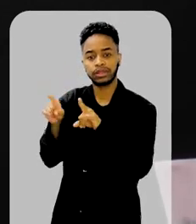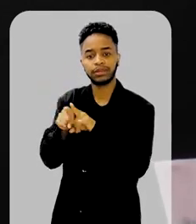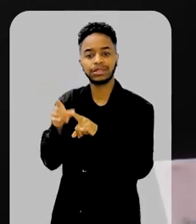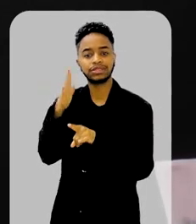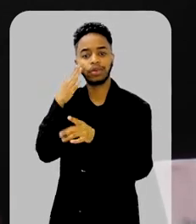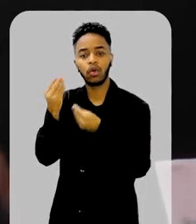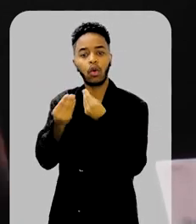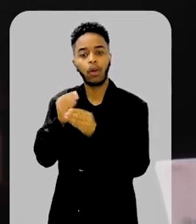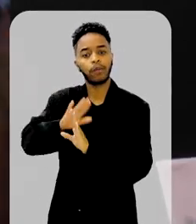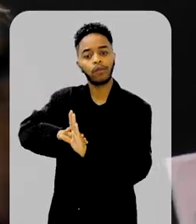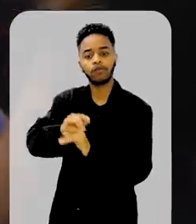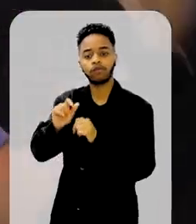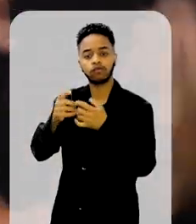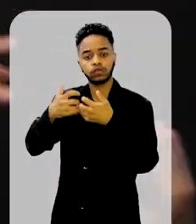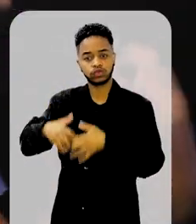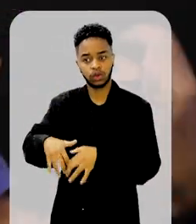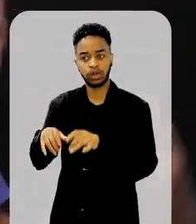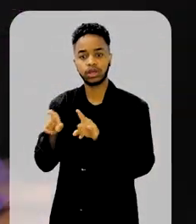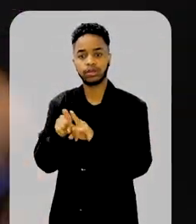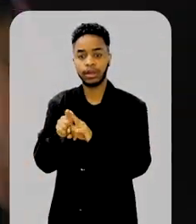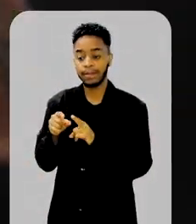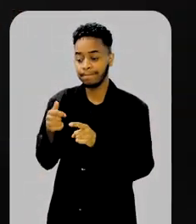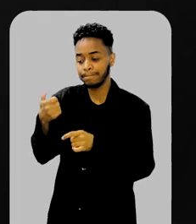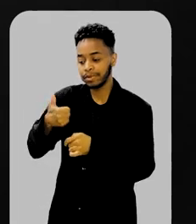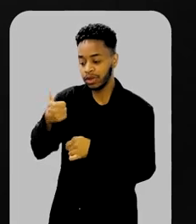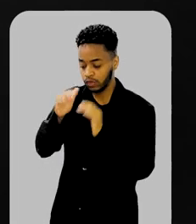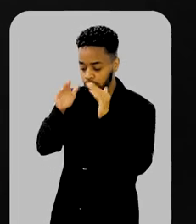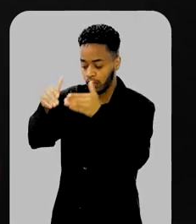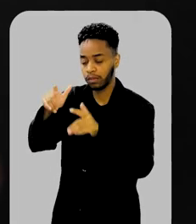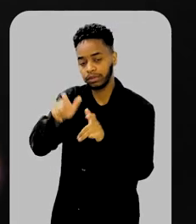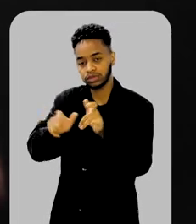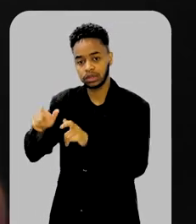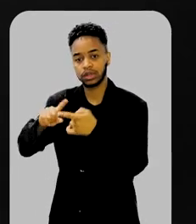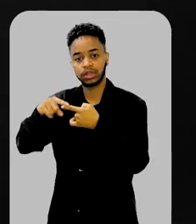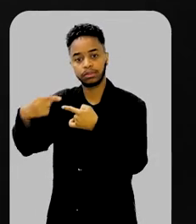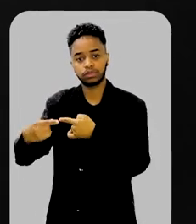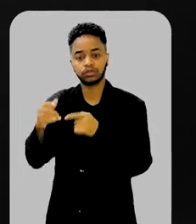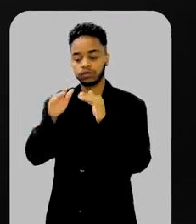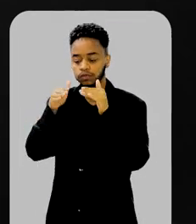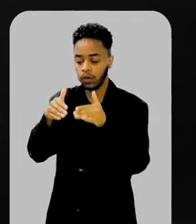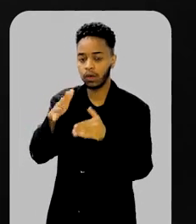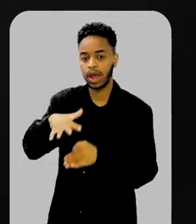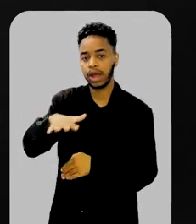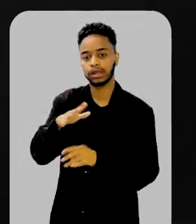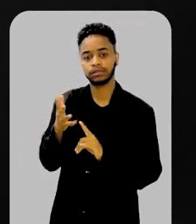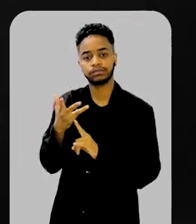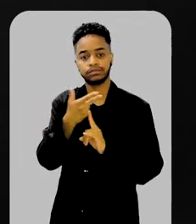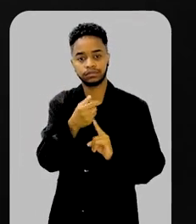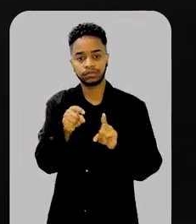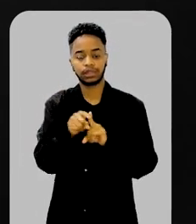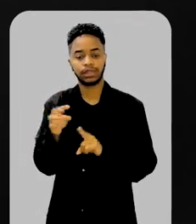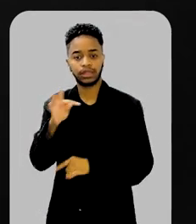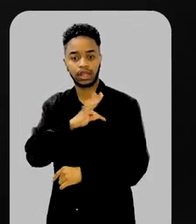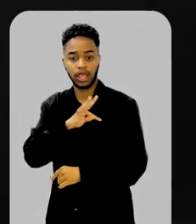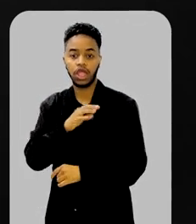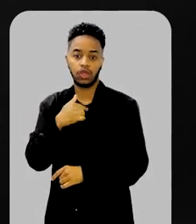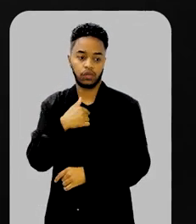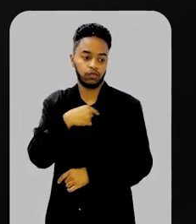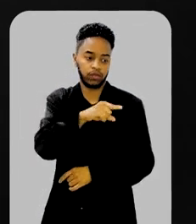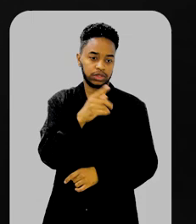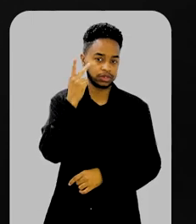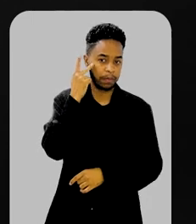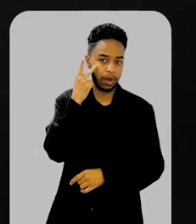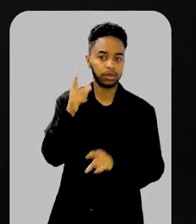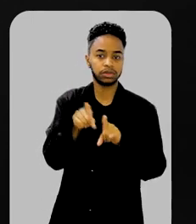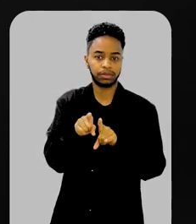dizer do bastidor também dessa construção de pessoas primeiro para depois poder edificar a parte artística e a a parte técnica faço em São Paulo vou